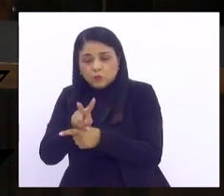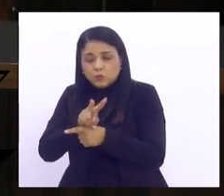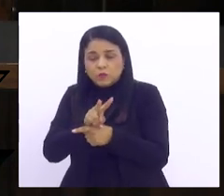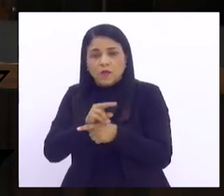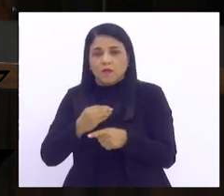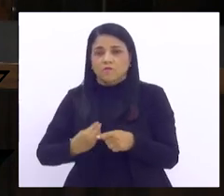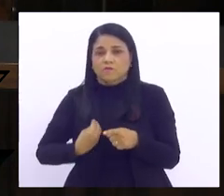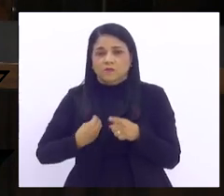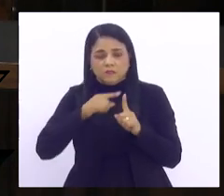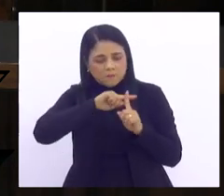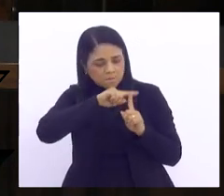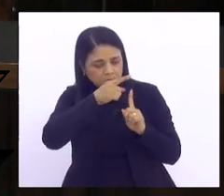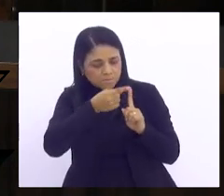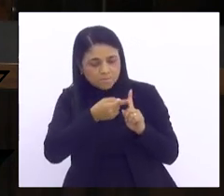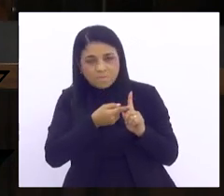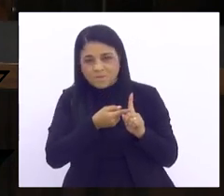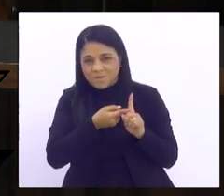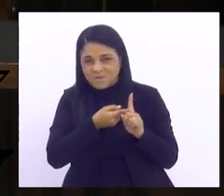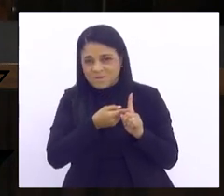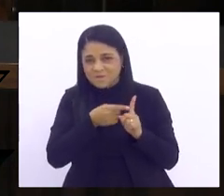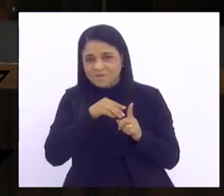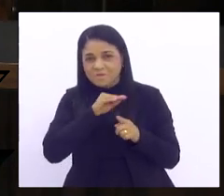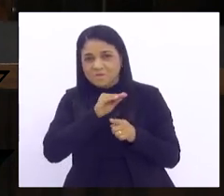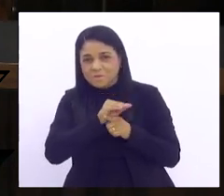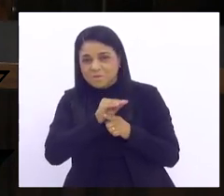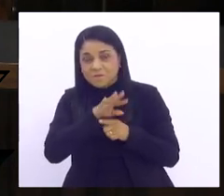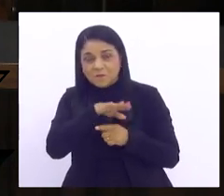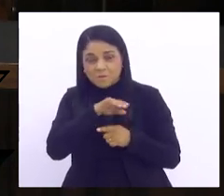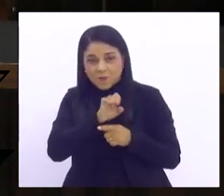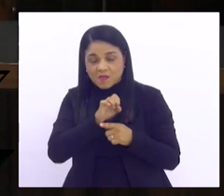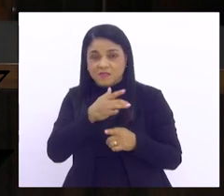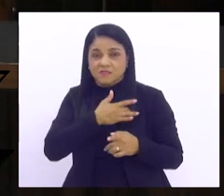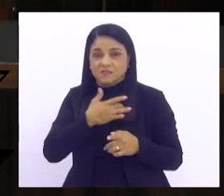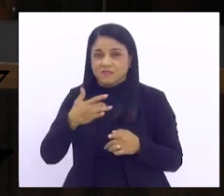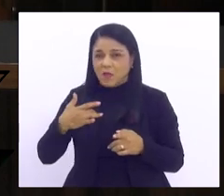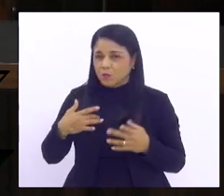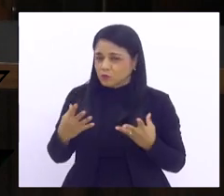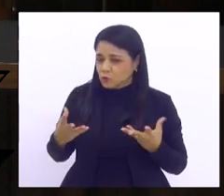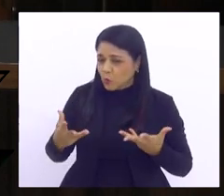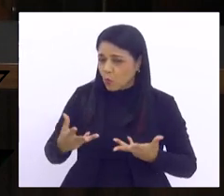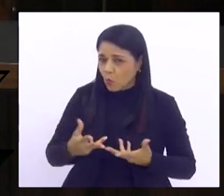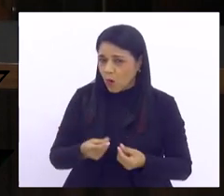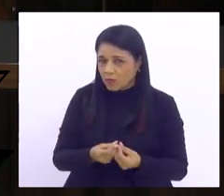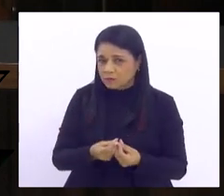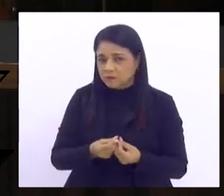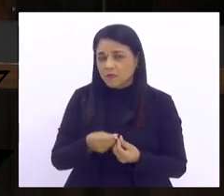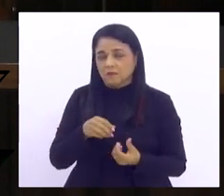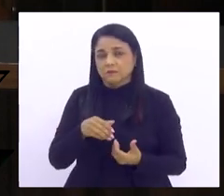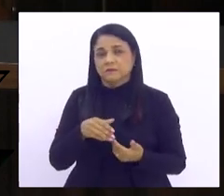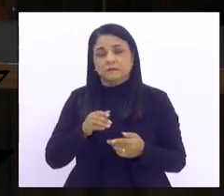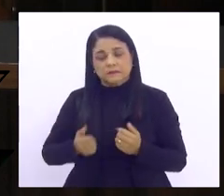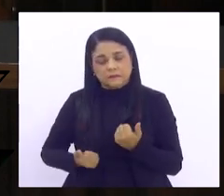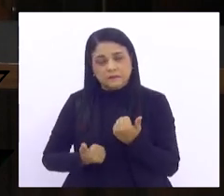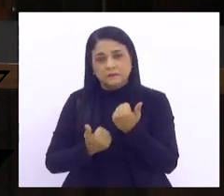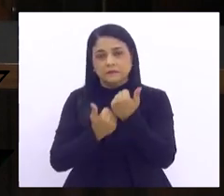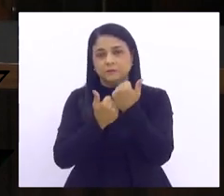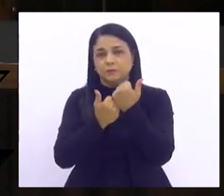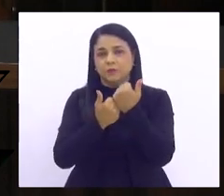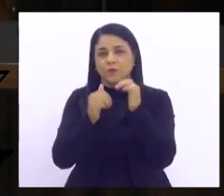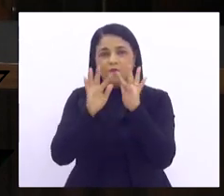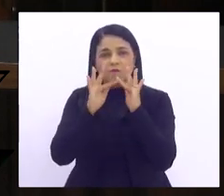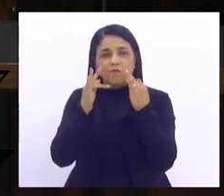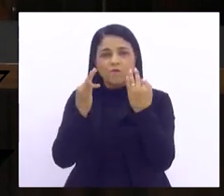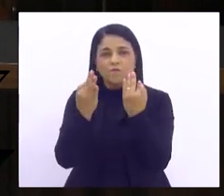gestantes, promover o acesso à saúde de qualidade e apoiar as famílias